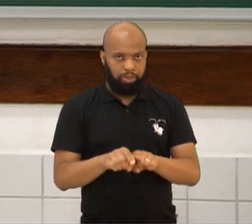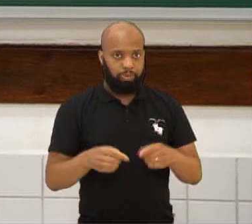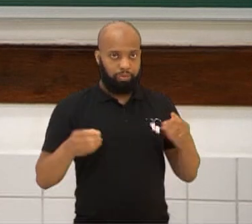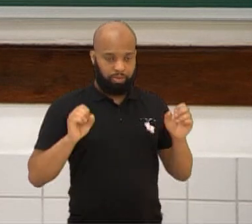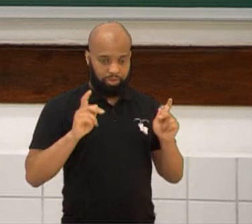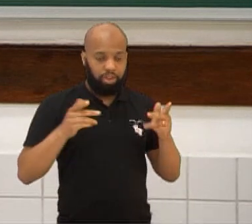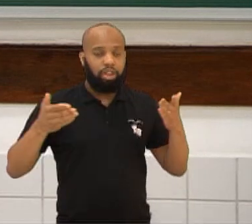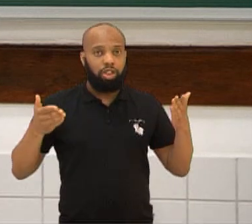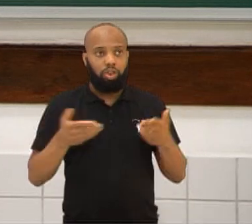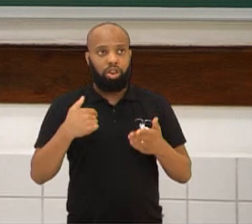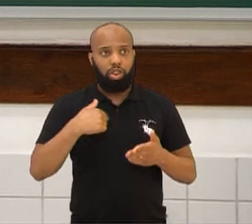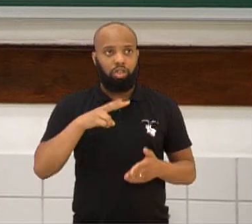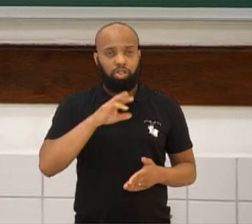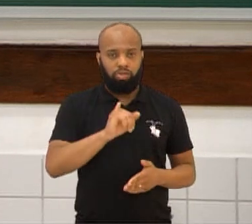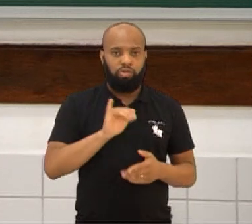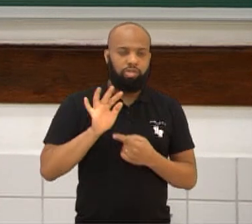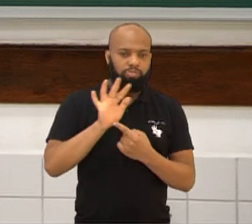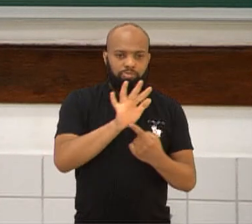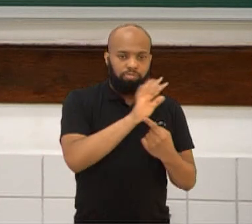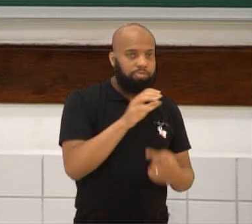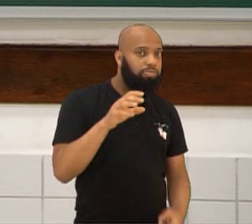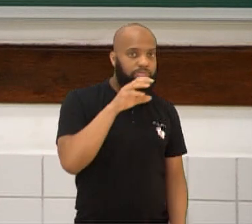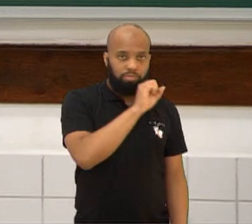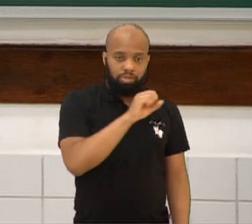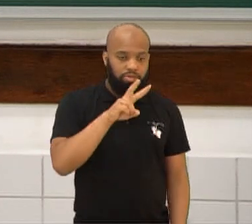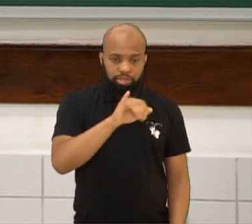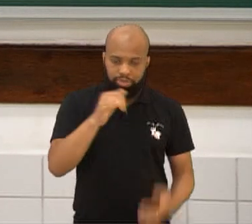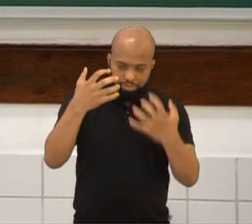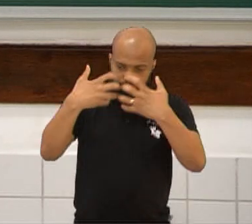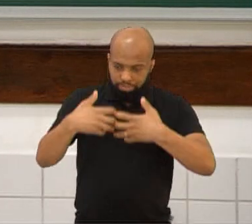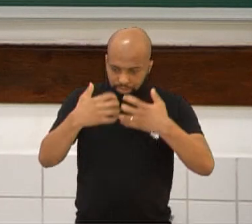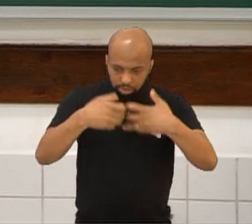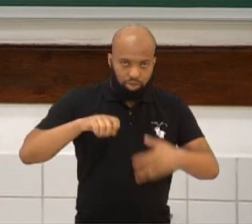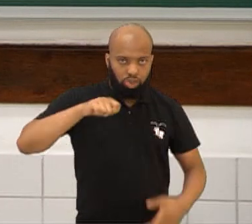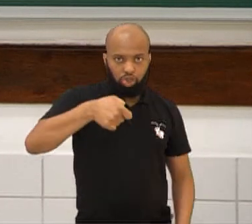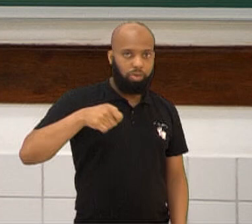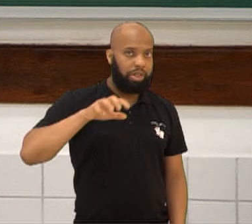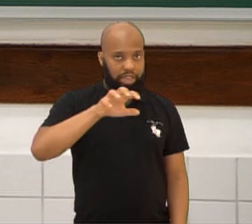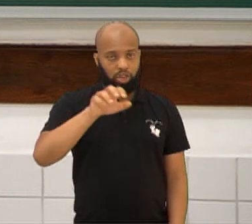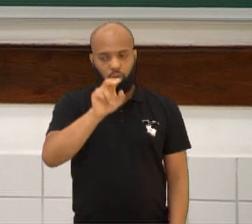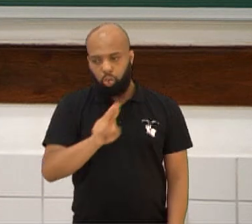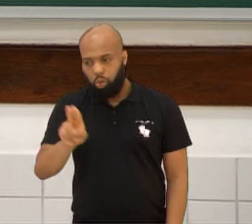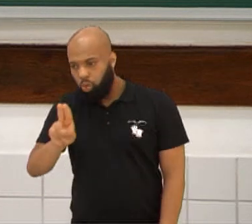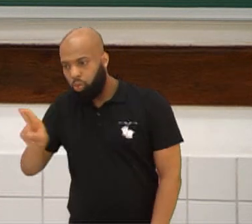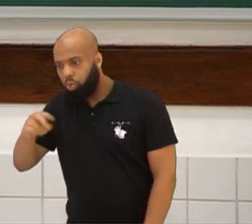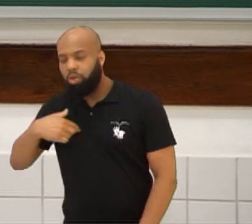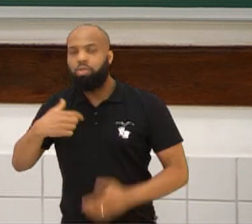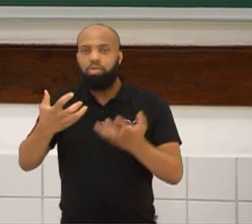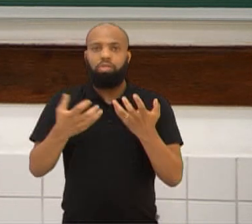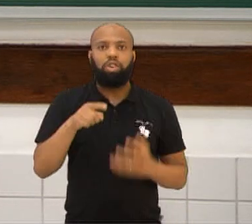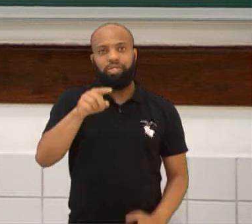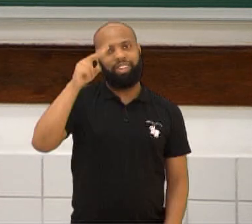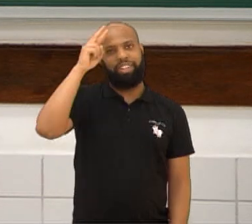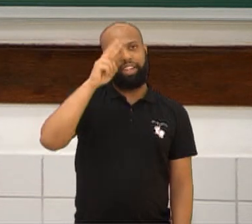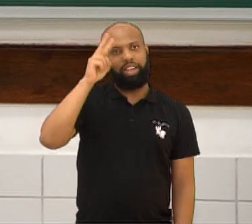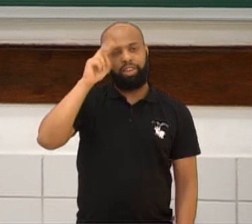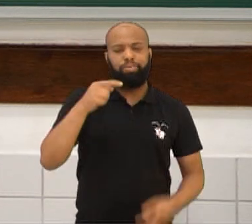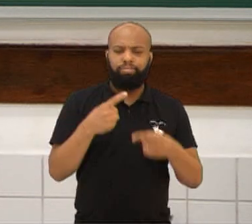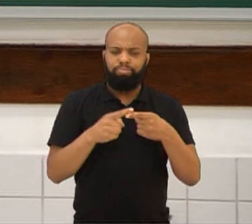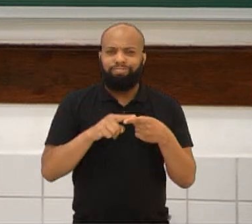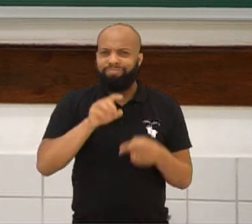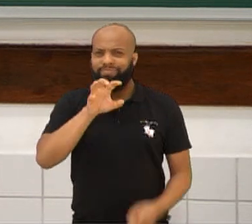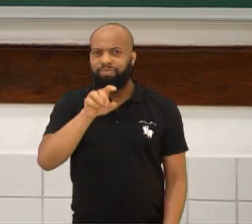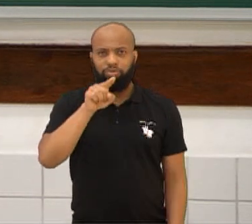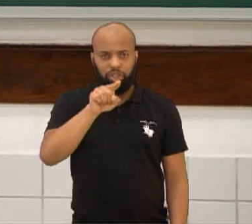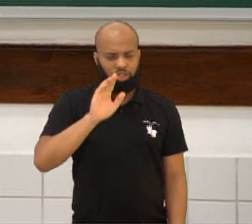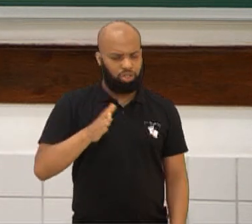vou passando devagarzinho, nós iremos refletindo a respeito desses usos e eu quero que você relembre, porque isso tudo